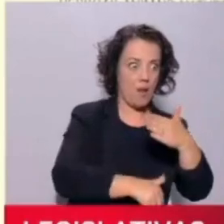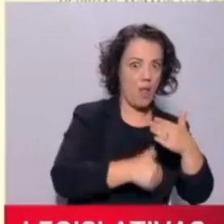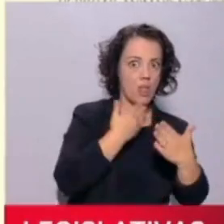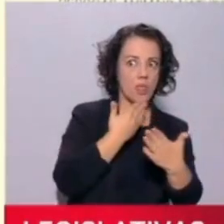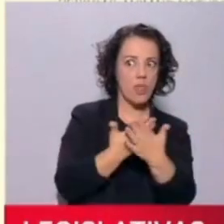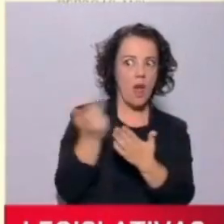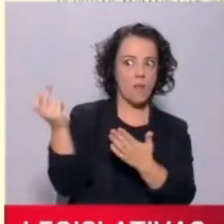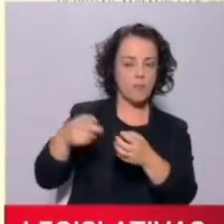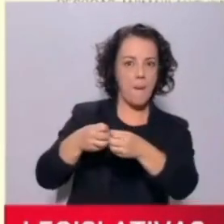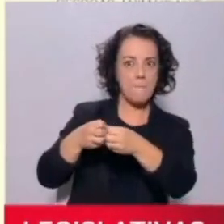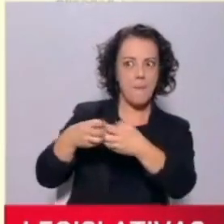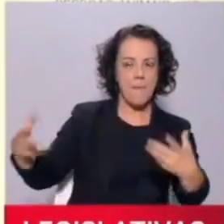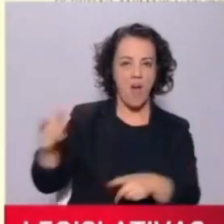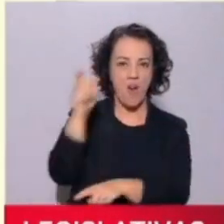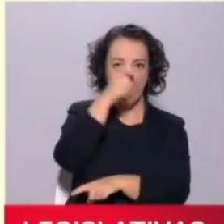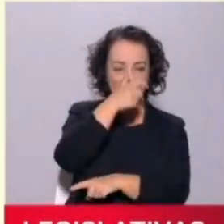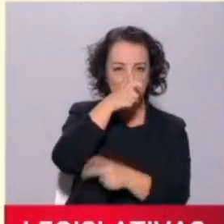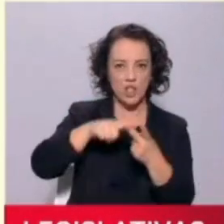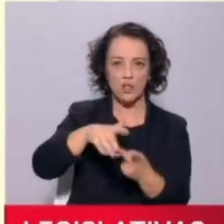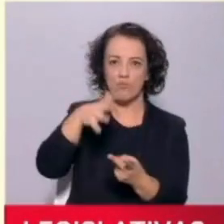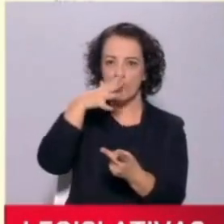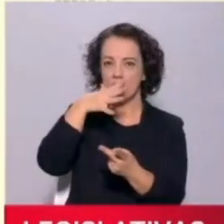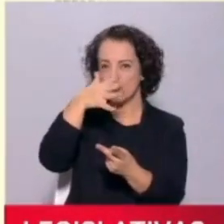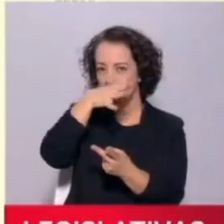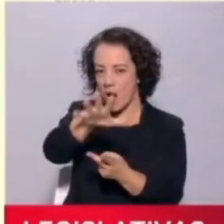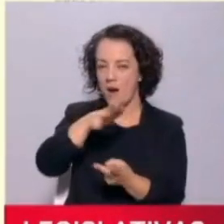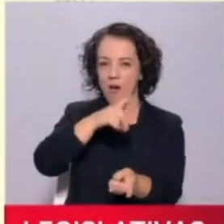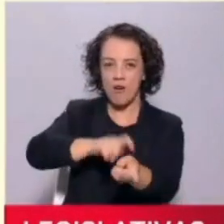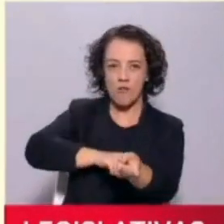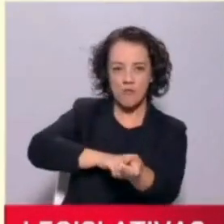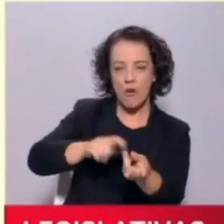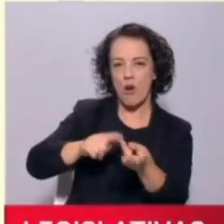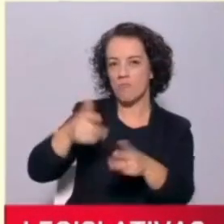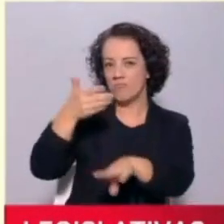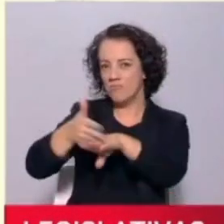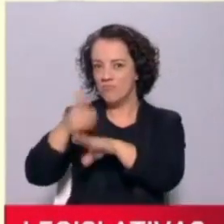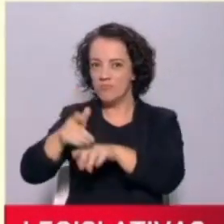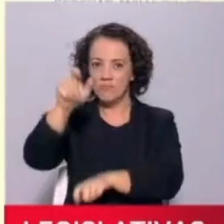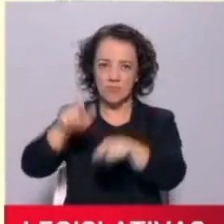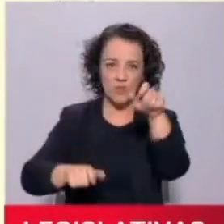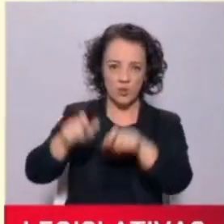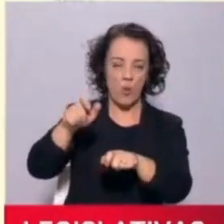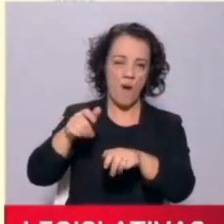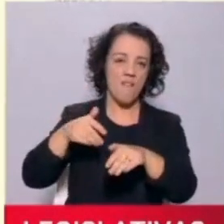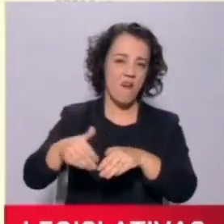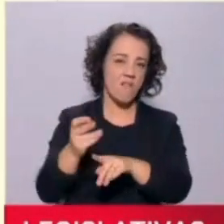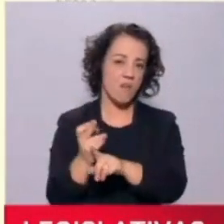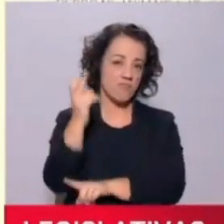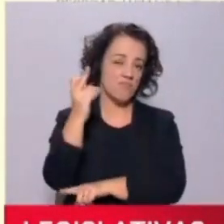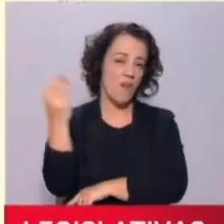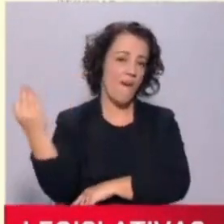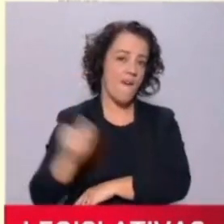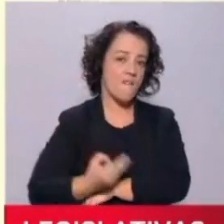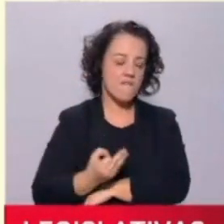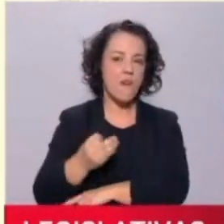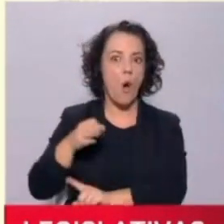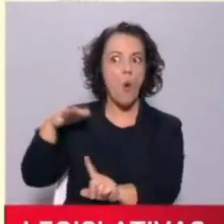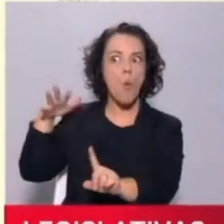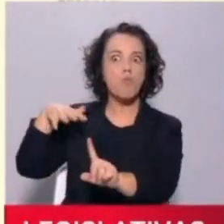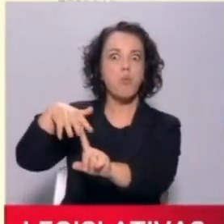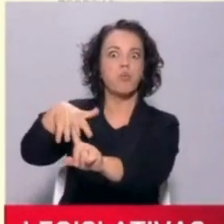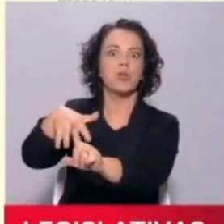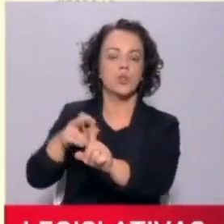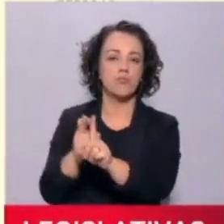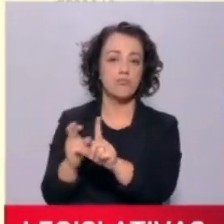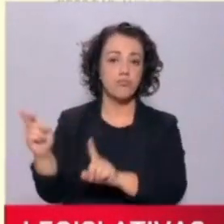antidemocrático ao fascismo e ao racismo à xenofobia vai a comprovar efetivamente vir a acontecer o populismo cresceu